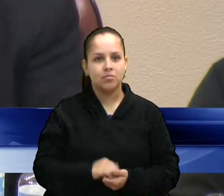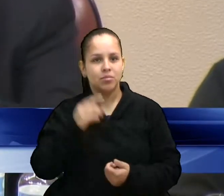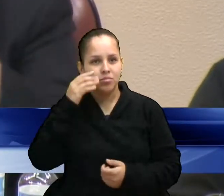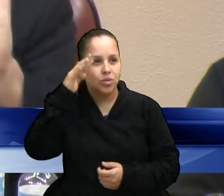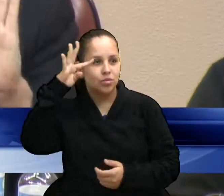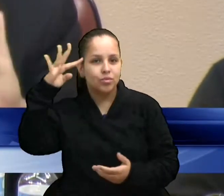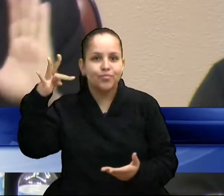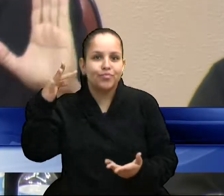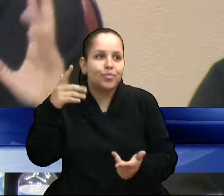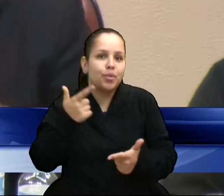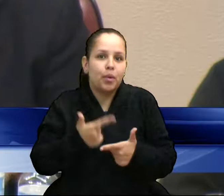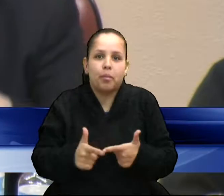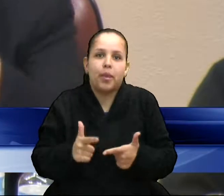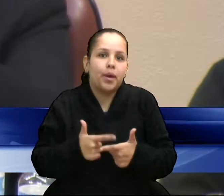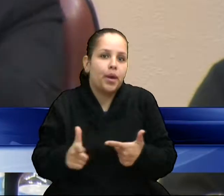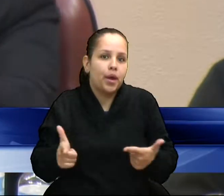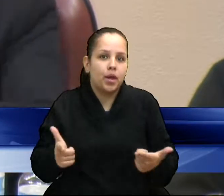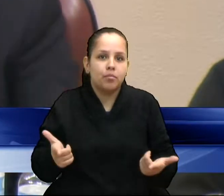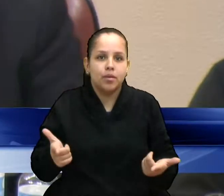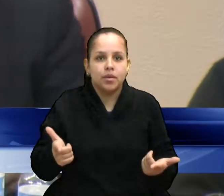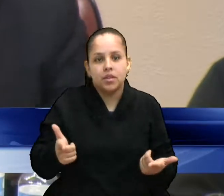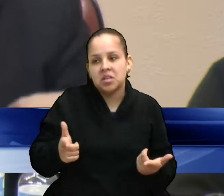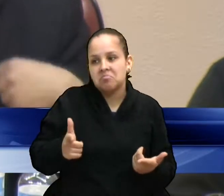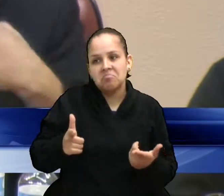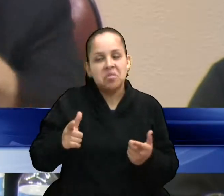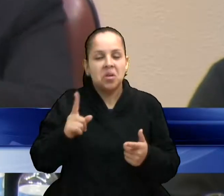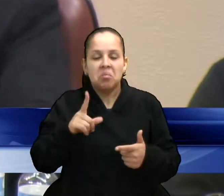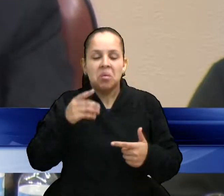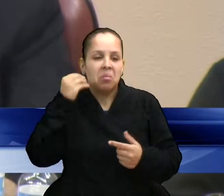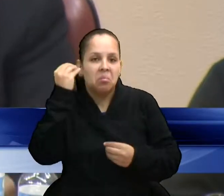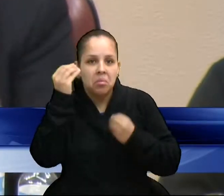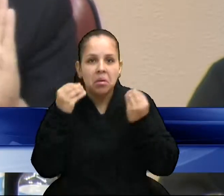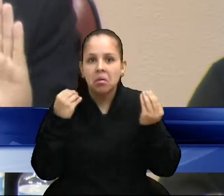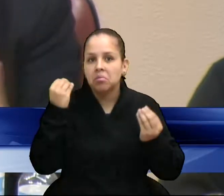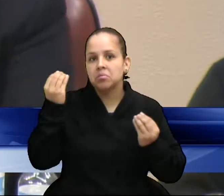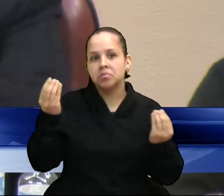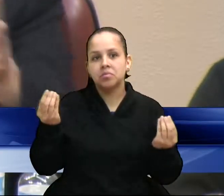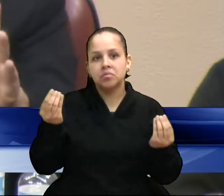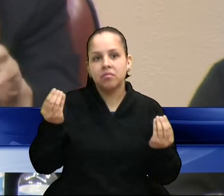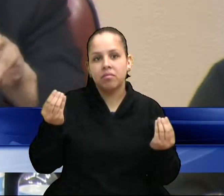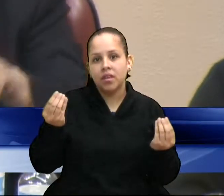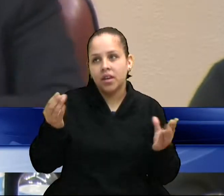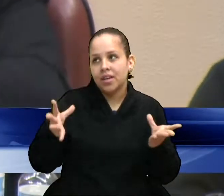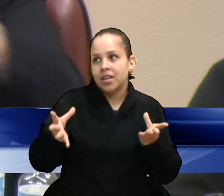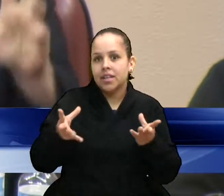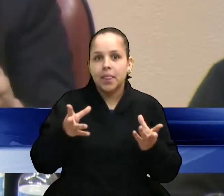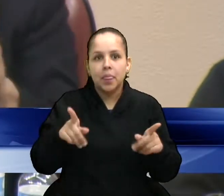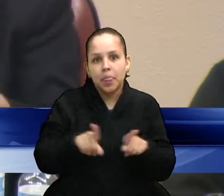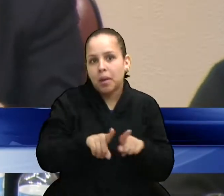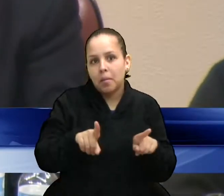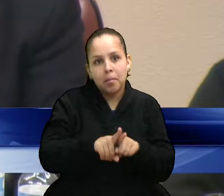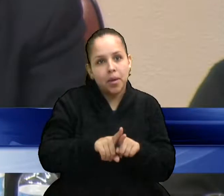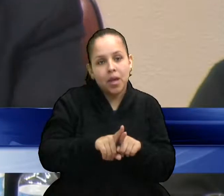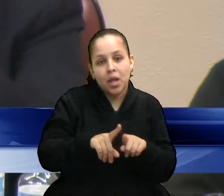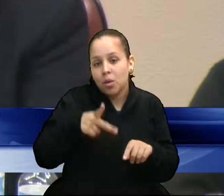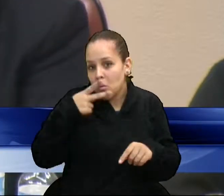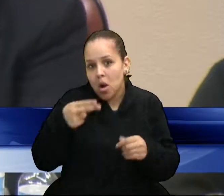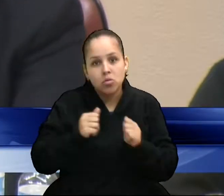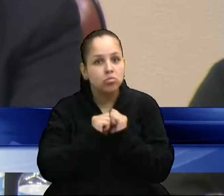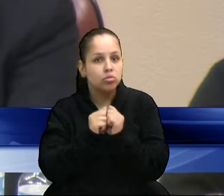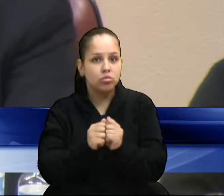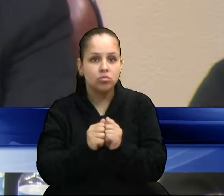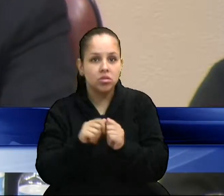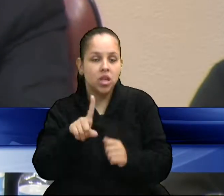problema, né? Eles não escutam mais a União de Bairros, eles não escutam ninguém, então nós também estamos nessa vala comum, não vão